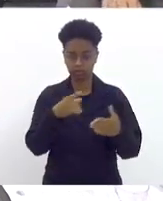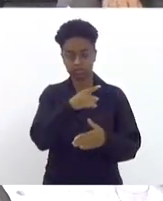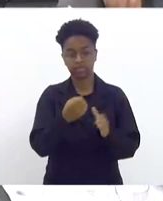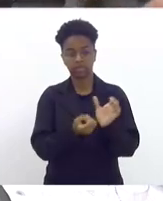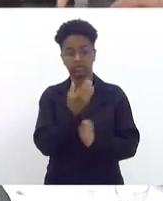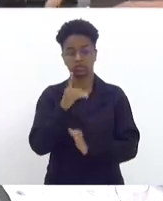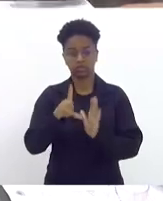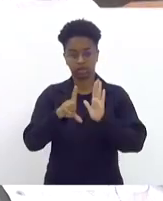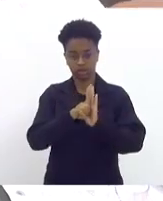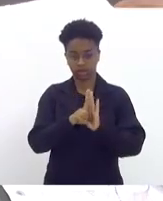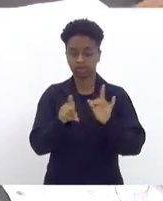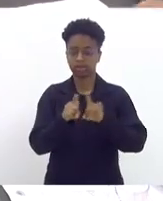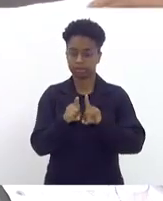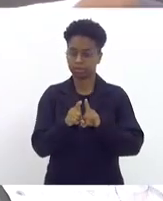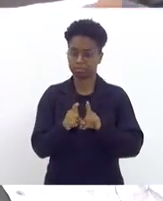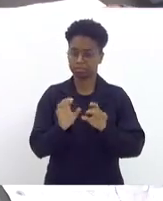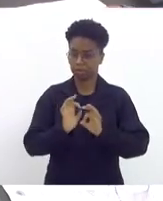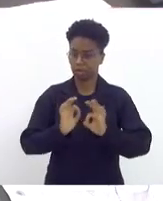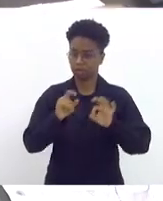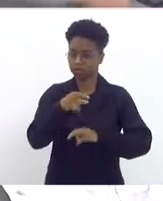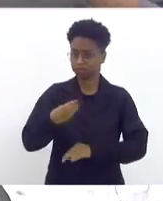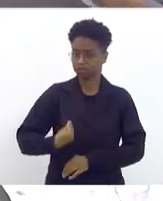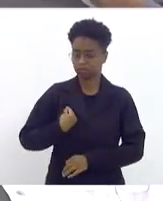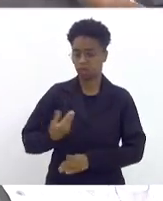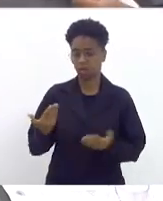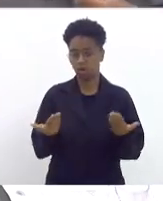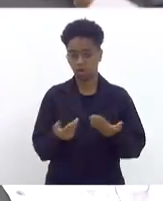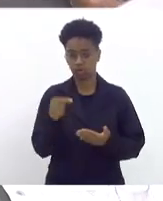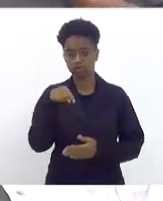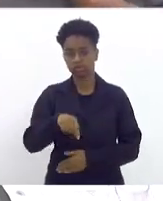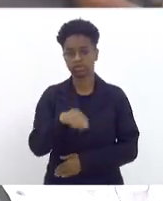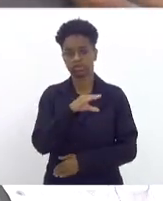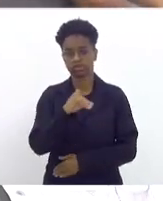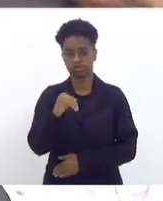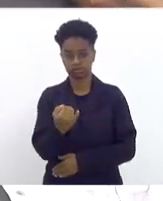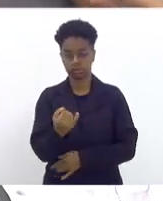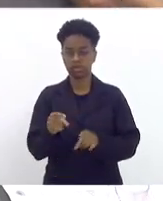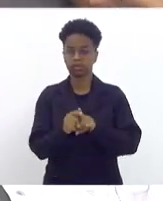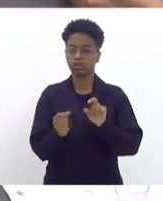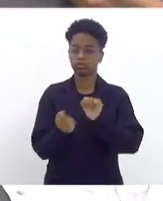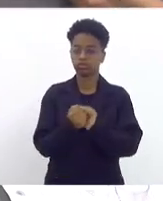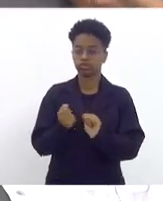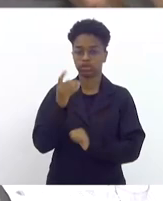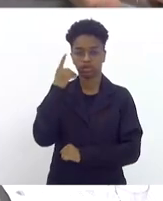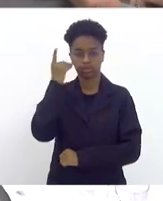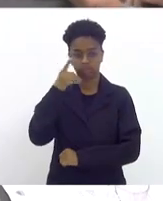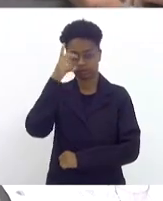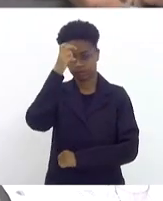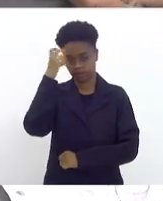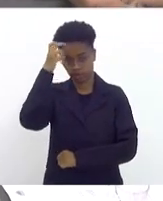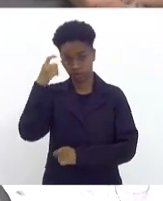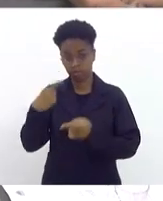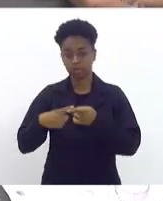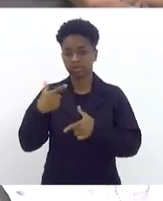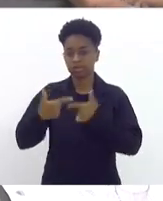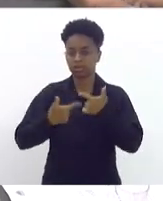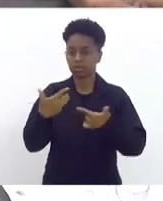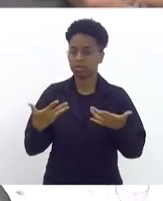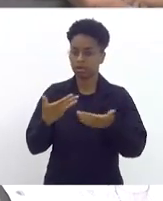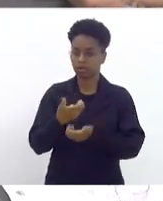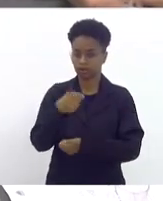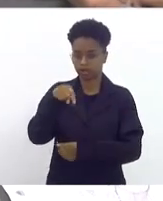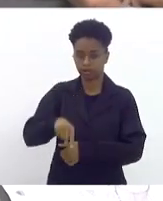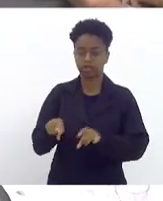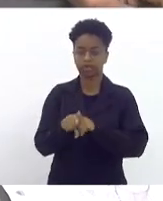vossa excelência e é muito oportuna sua presença hoje na ccj com a deputada Verônica que além de fazer um grande trabalho na comissão também